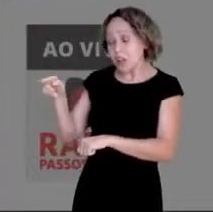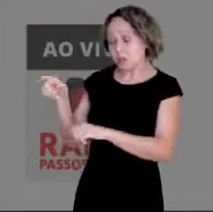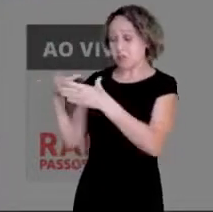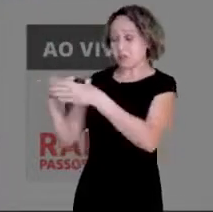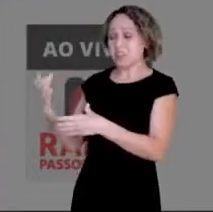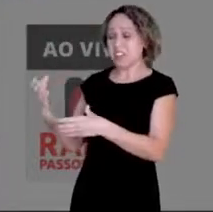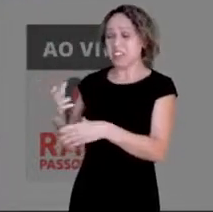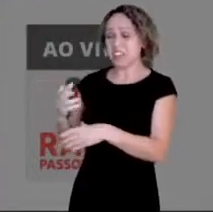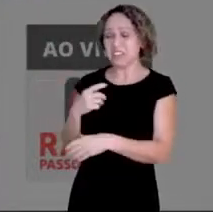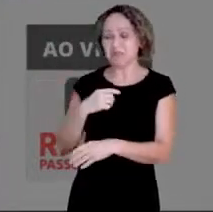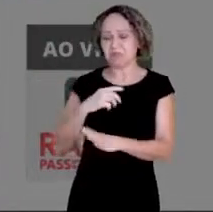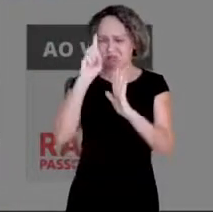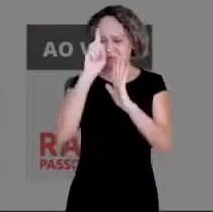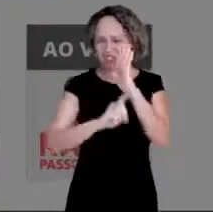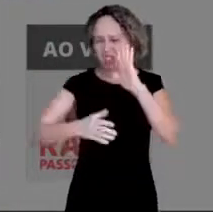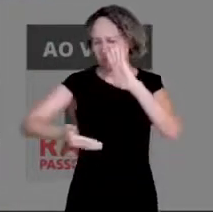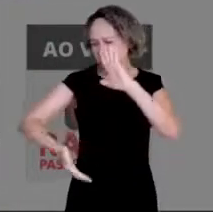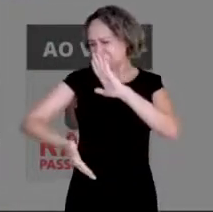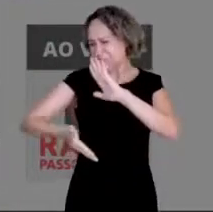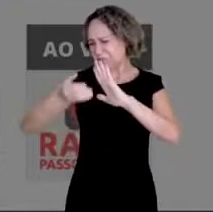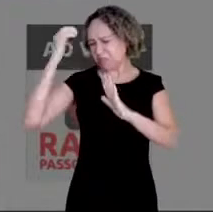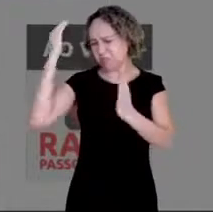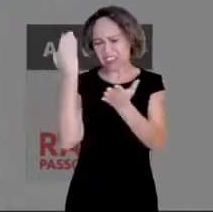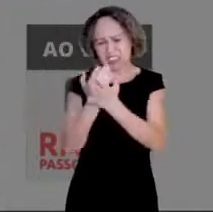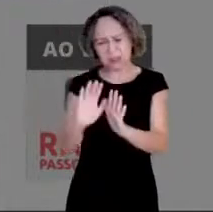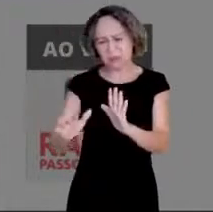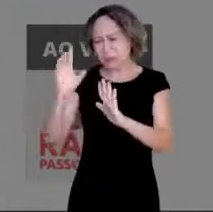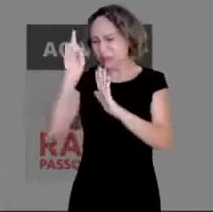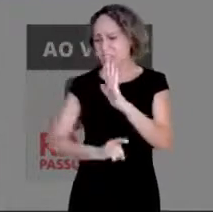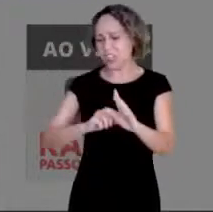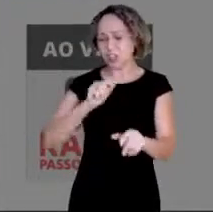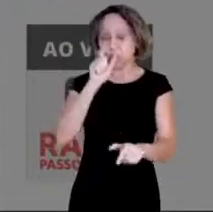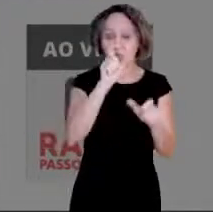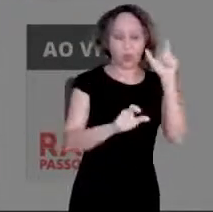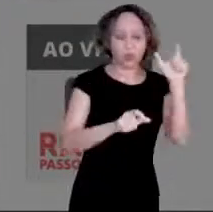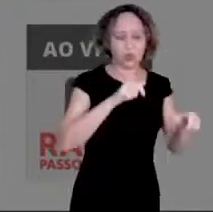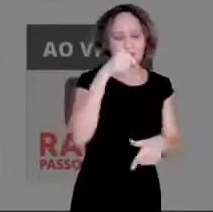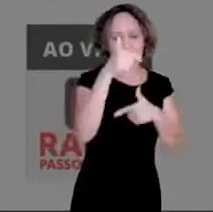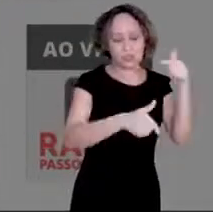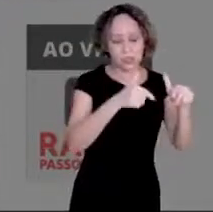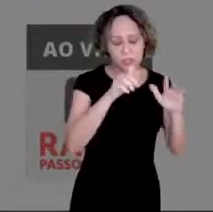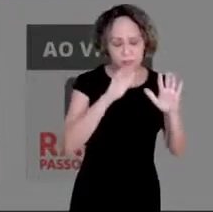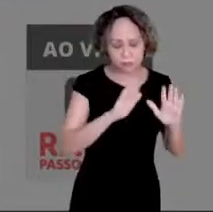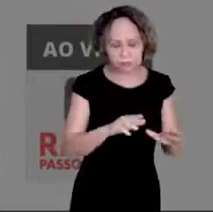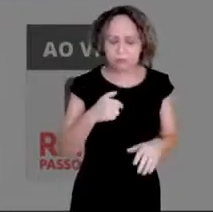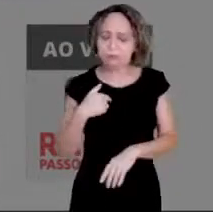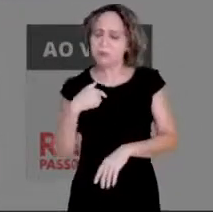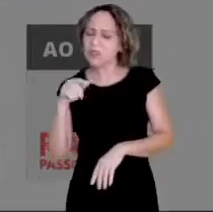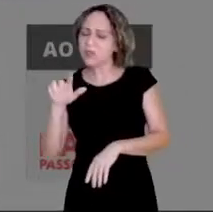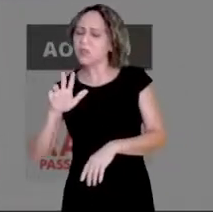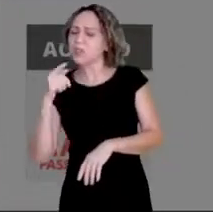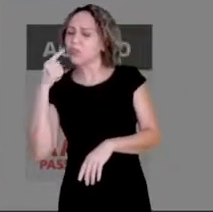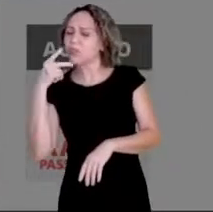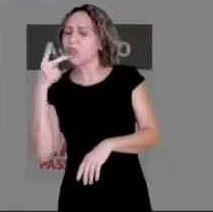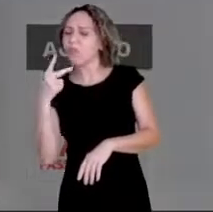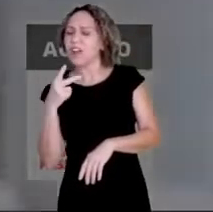especialmente, ex-presidente, no interior do país, né? No interior aqui de Minas Gerais?